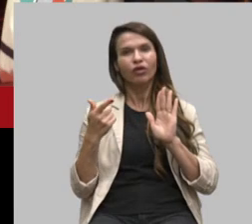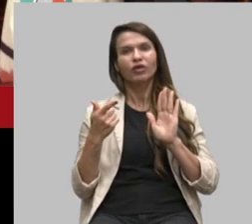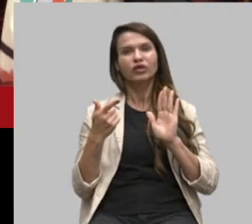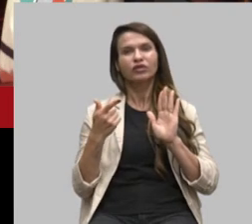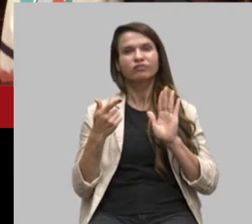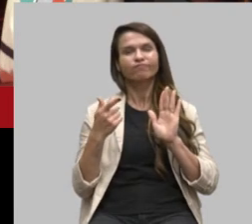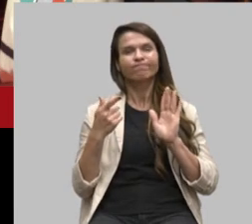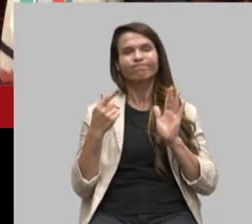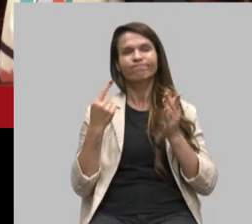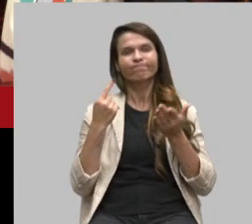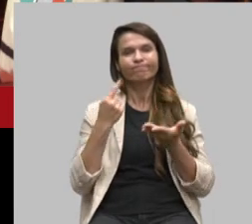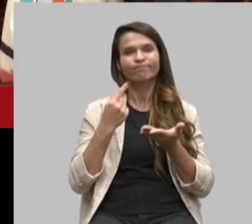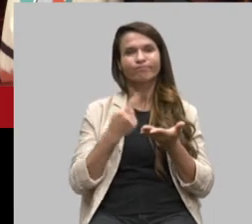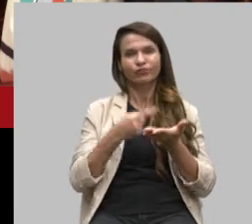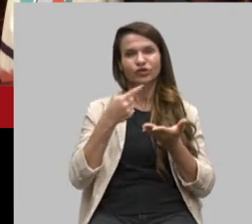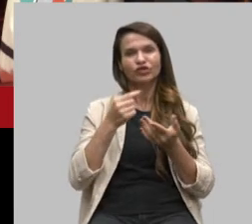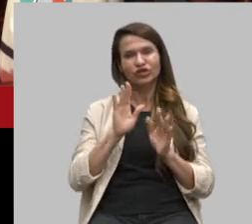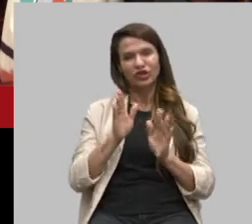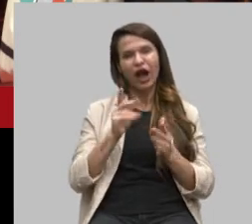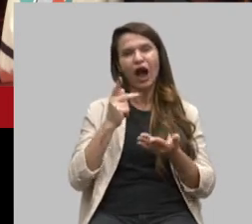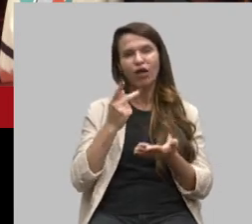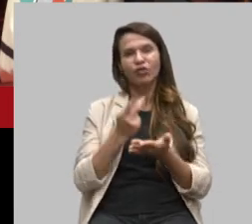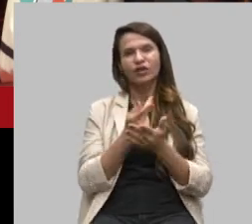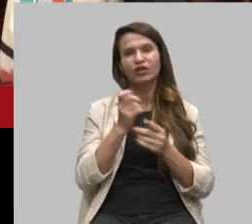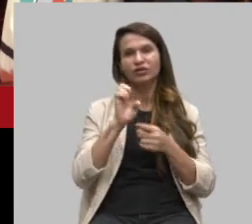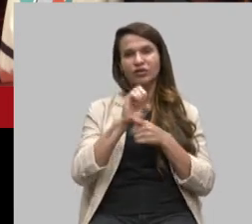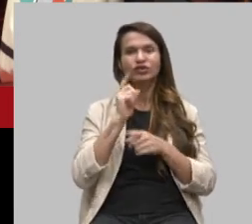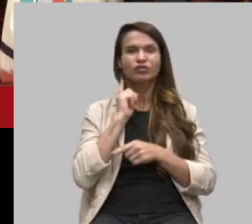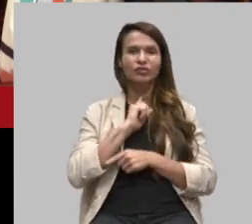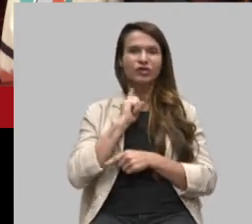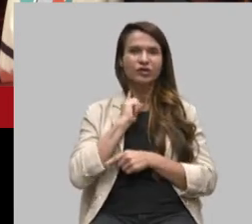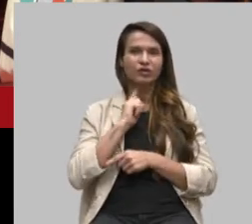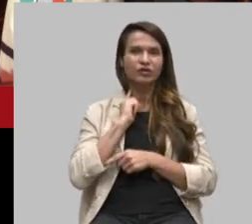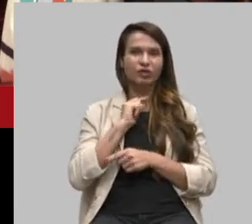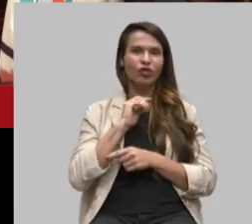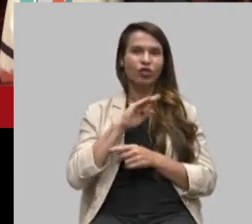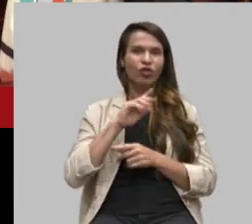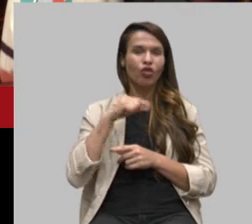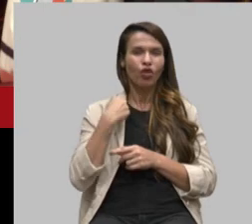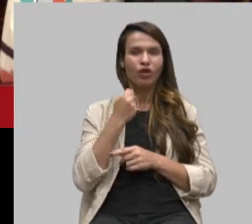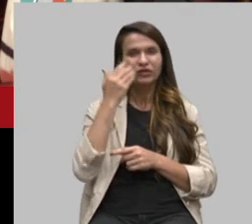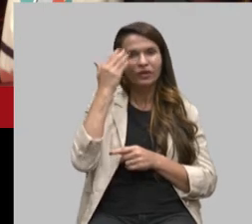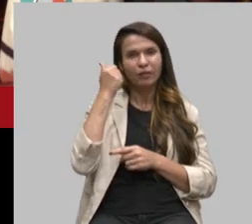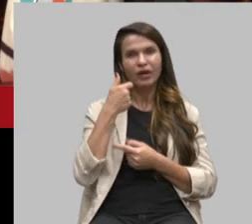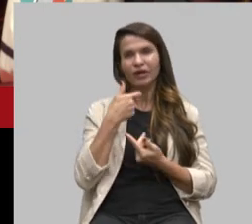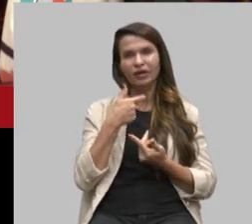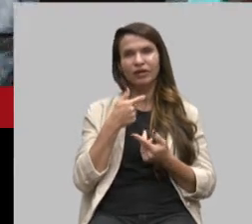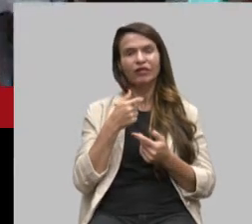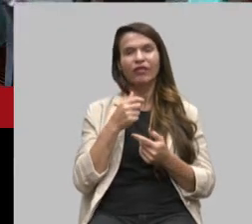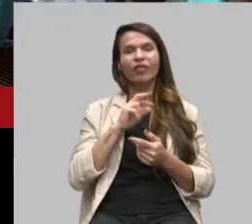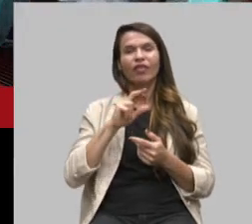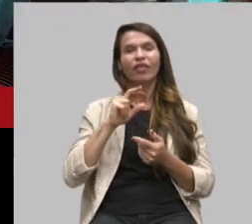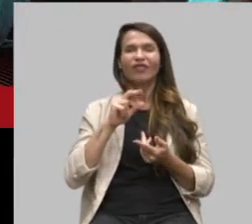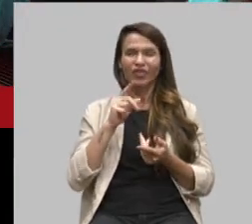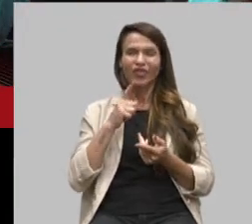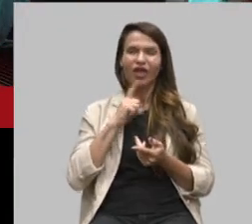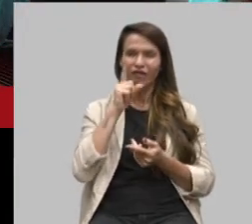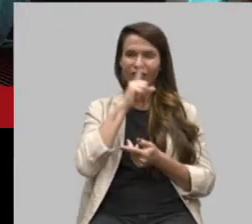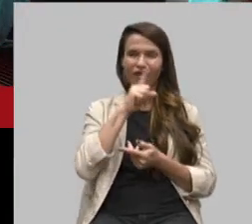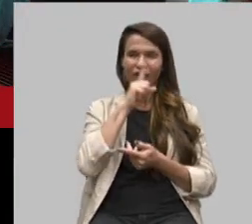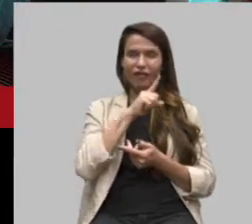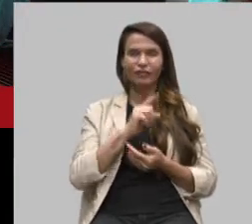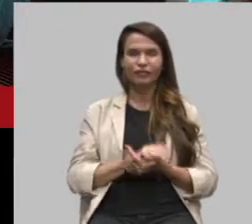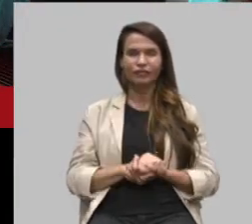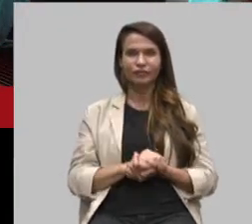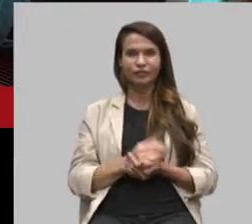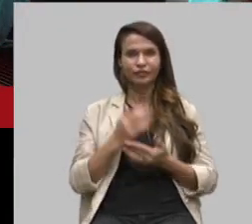coisa que de certa forma ocorre no estado de Minas Gerais né mas como todos sabemos que só não é bem executada Muito obrigado obrigada passo